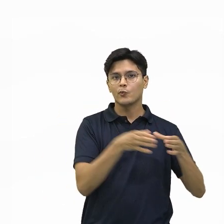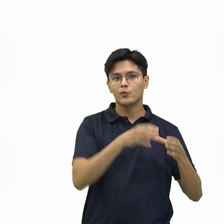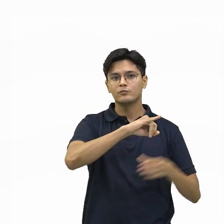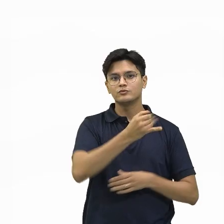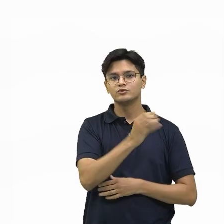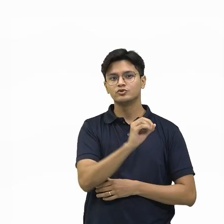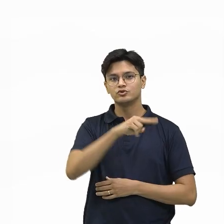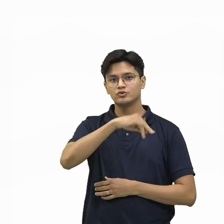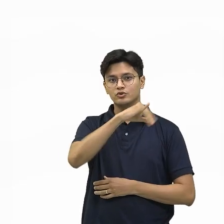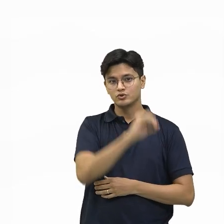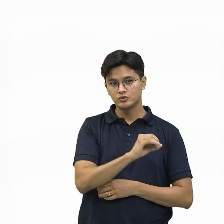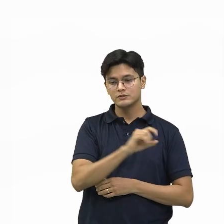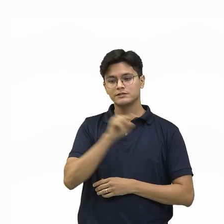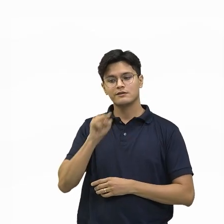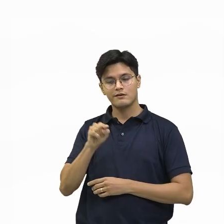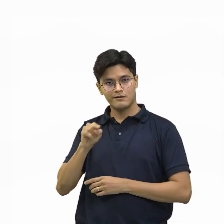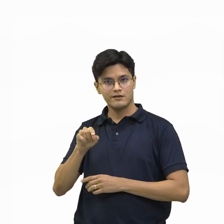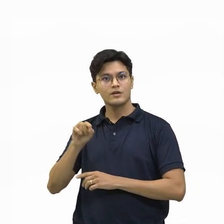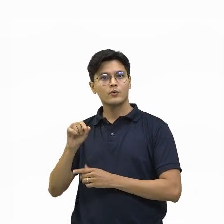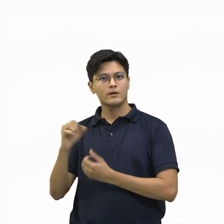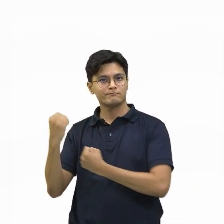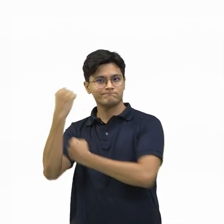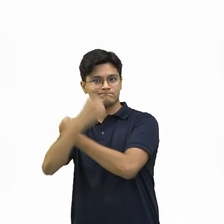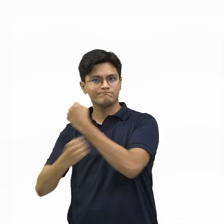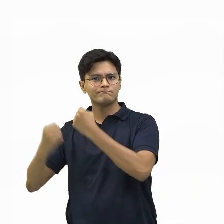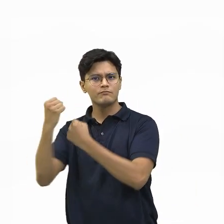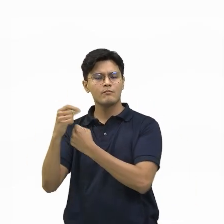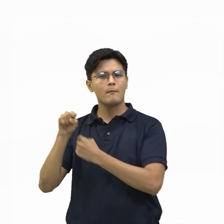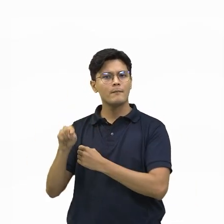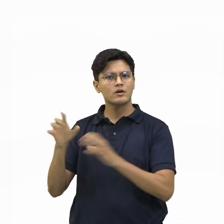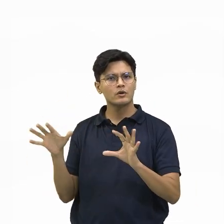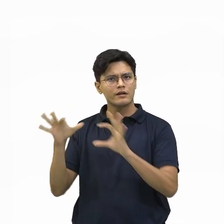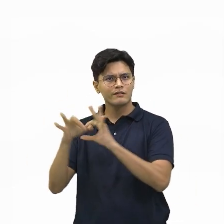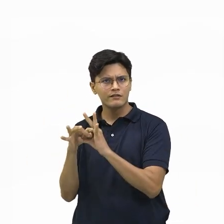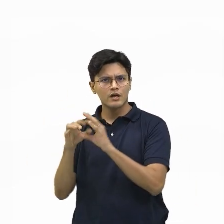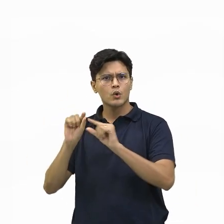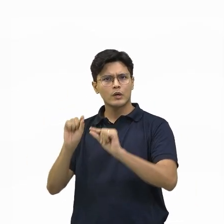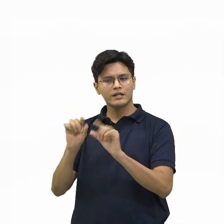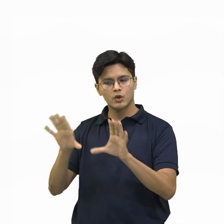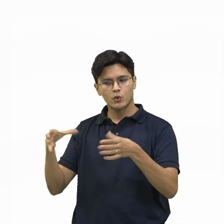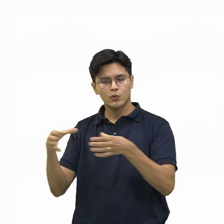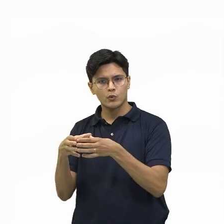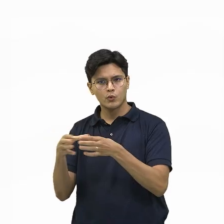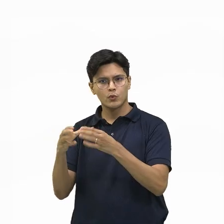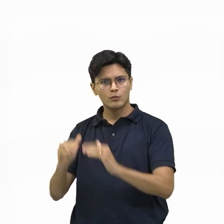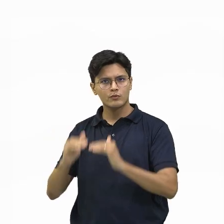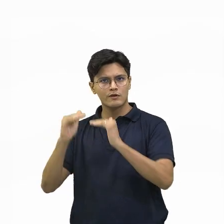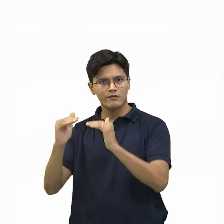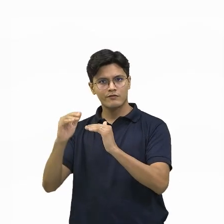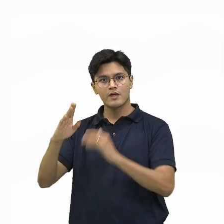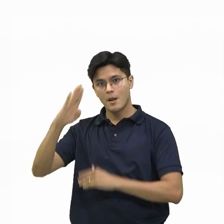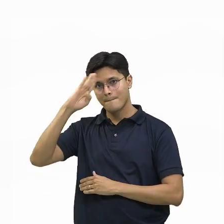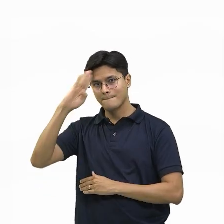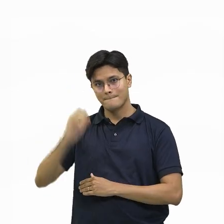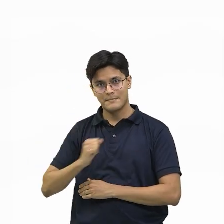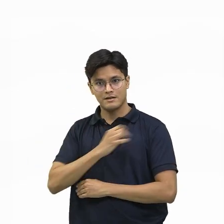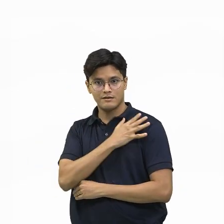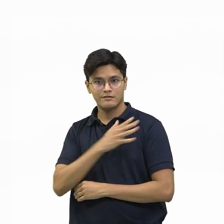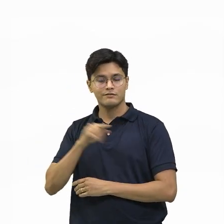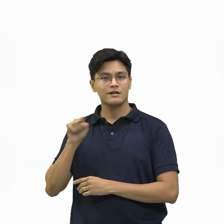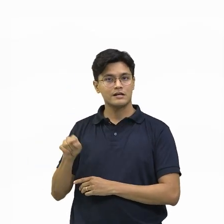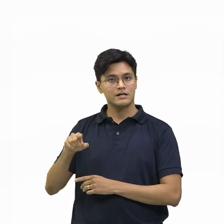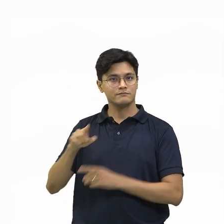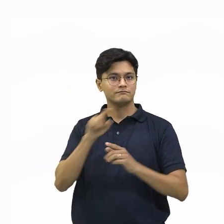mais conectada a uma oligarquia militar, enquanto que Atenas a uma democracia